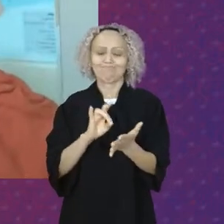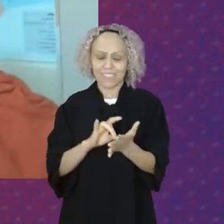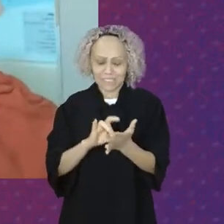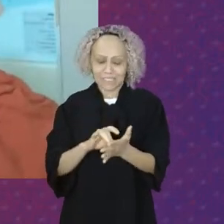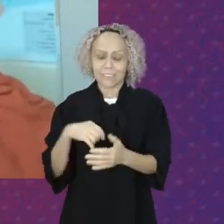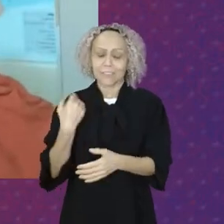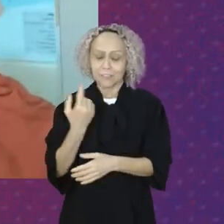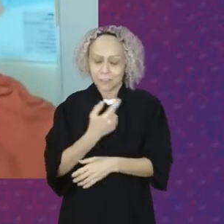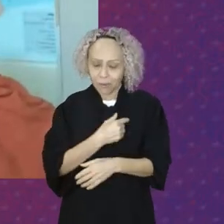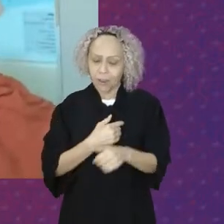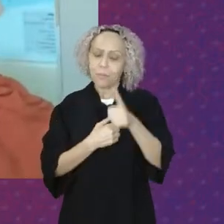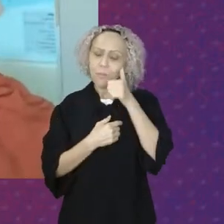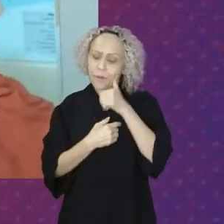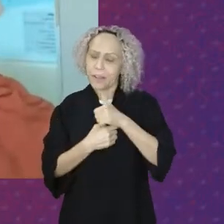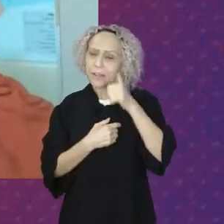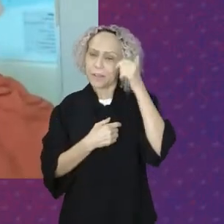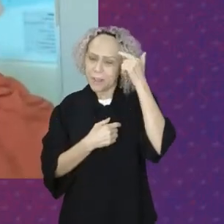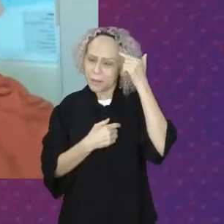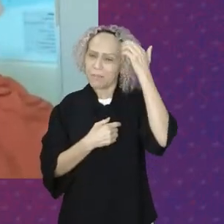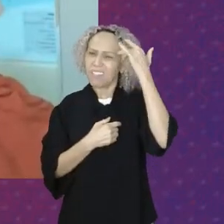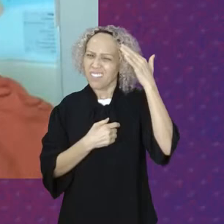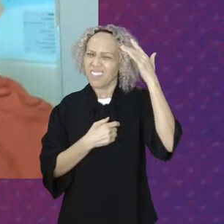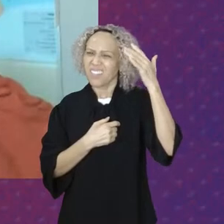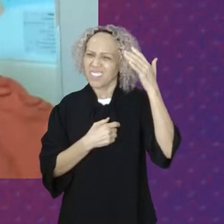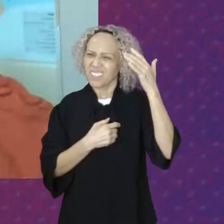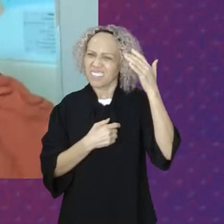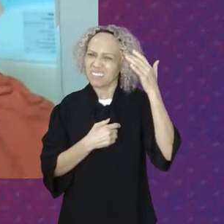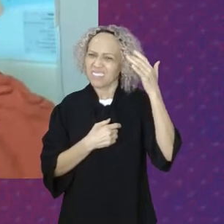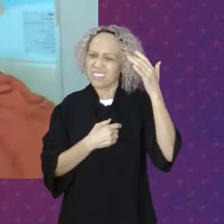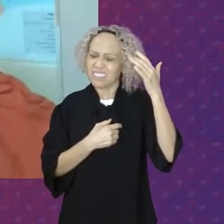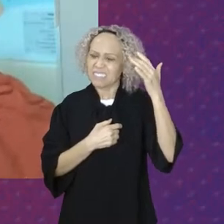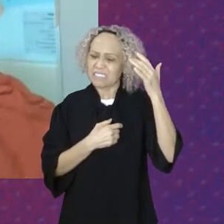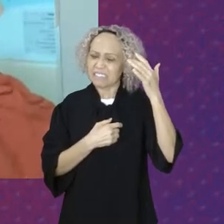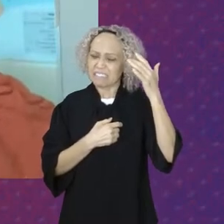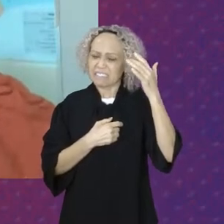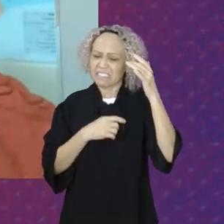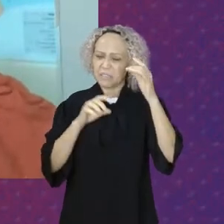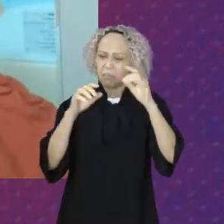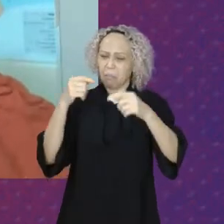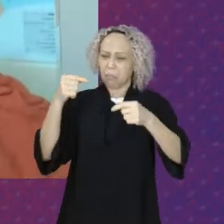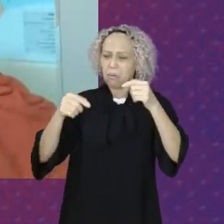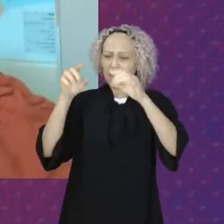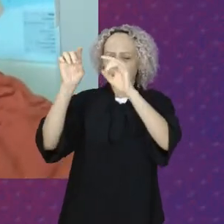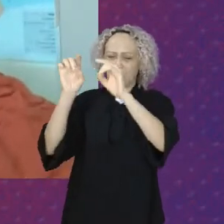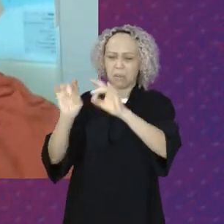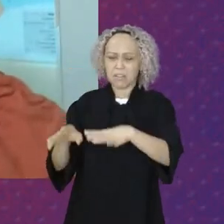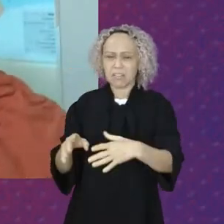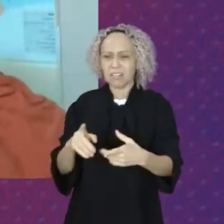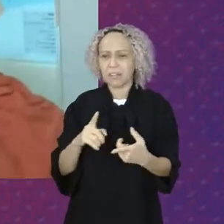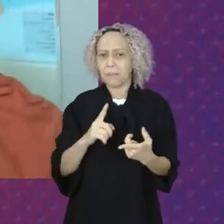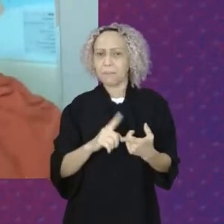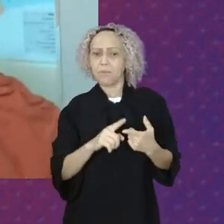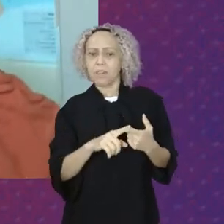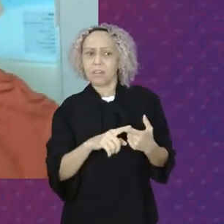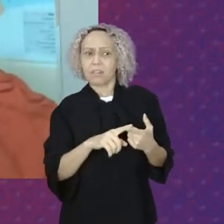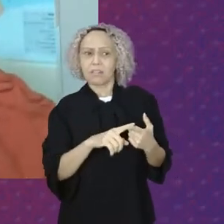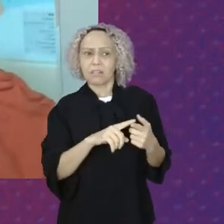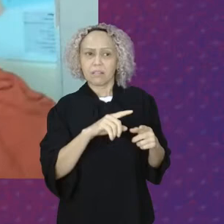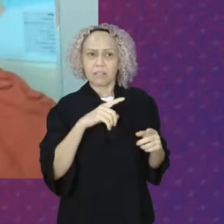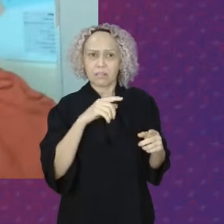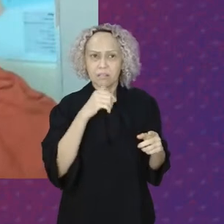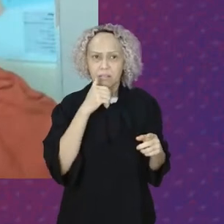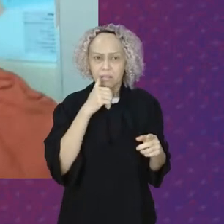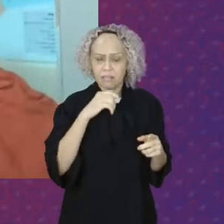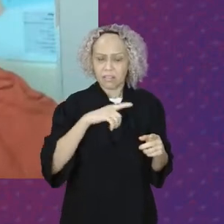Porque quem deseja ser mãe, que essa é uma escolha de cada mulher, é claro que ela quer ser mãe e quer que dê tudo certo. Ela não quer